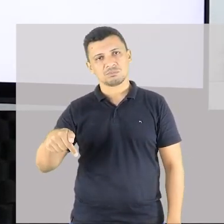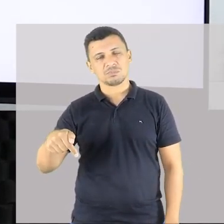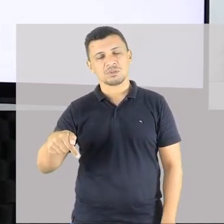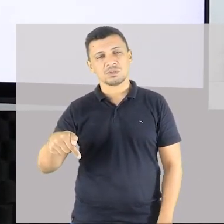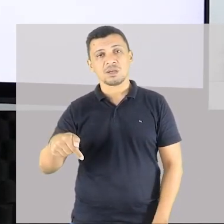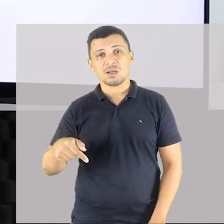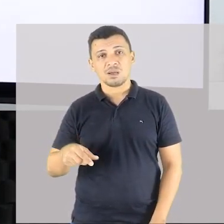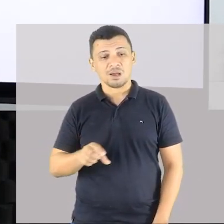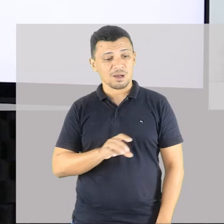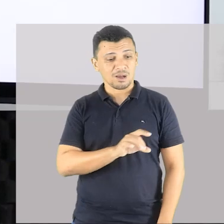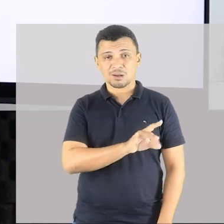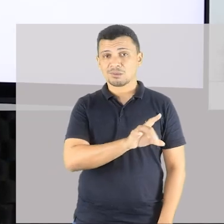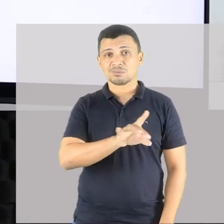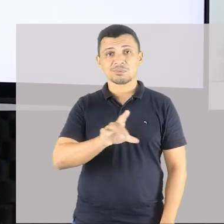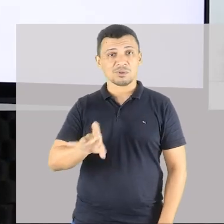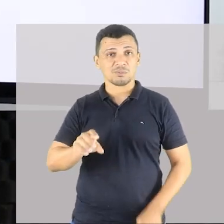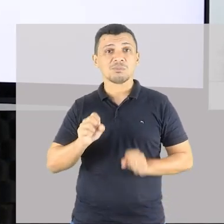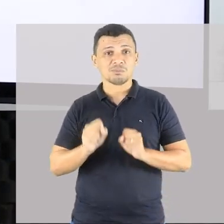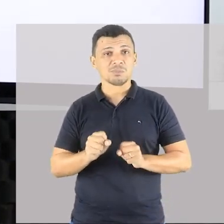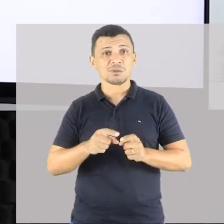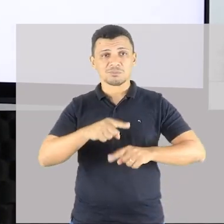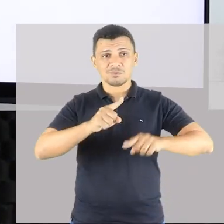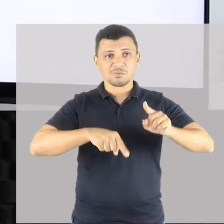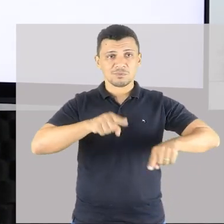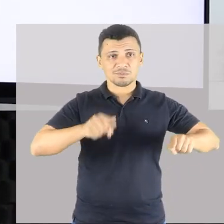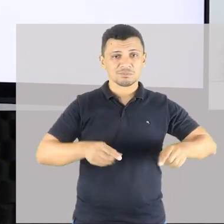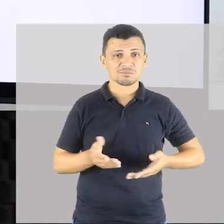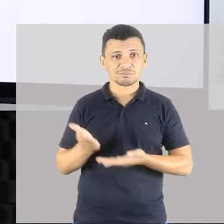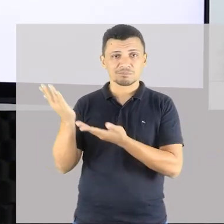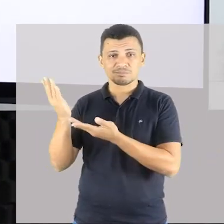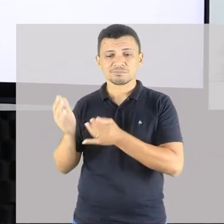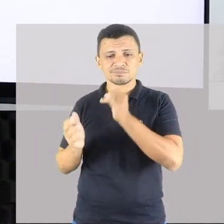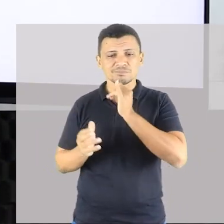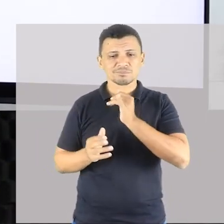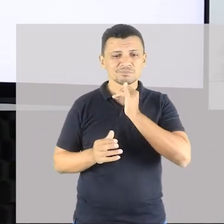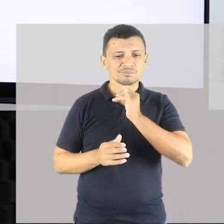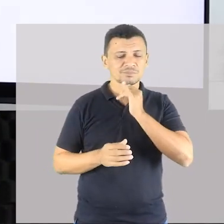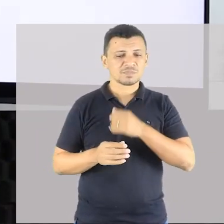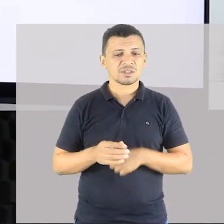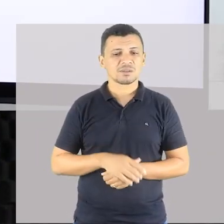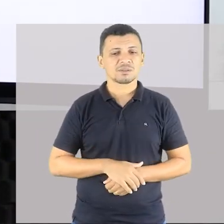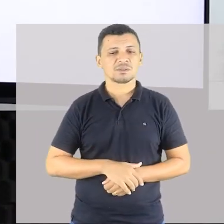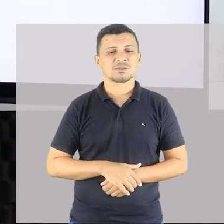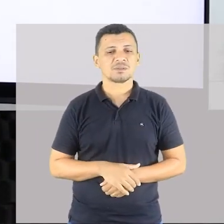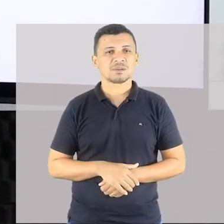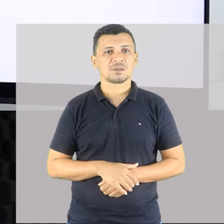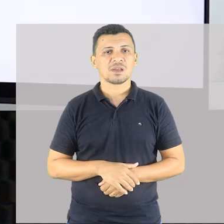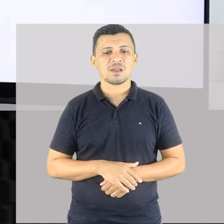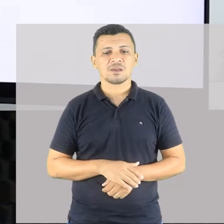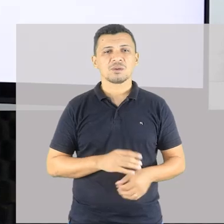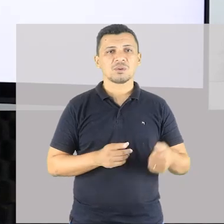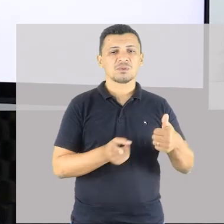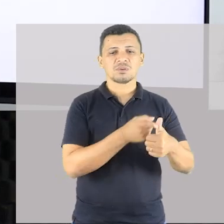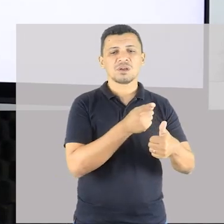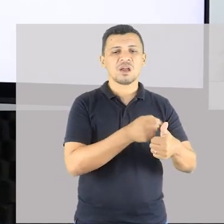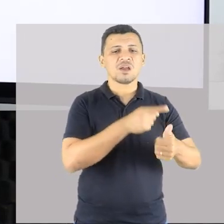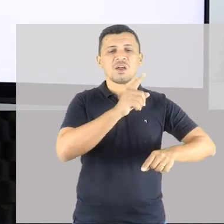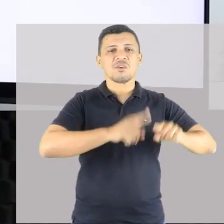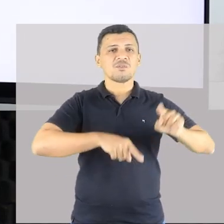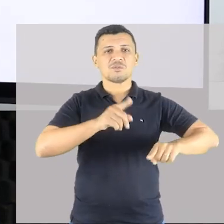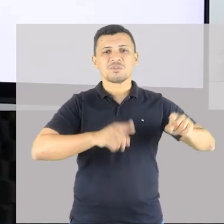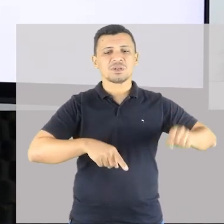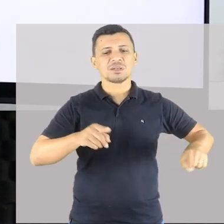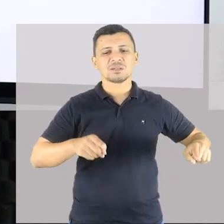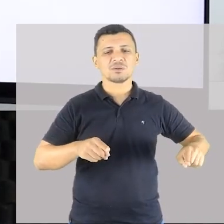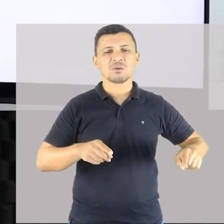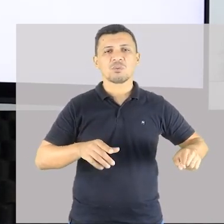dessas grandezas aí. Aí eu botei dois exemplos para vocês, ó. Como é que faz para variar, para aparecer a tensão? Variando o